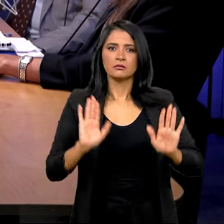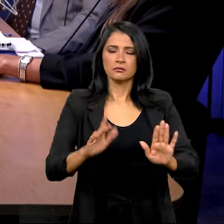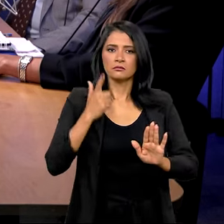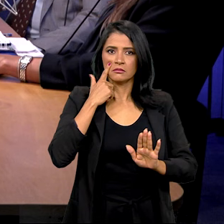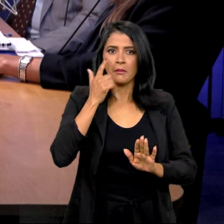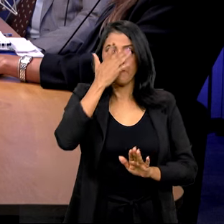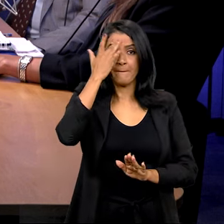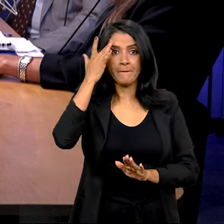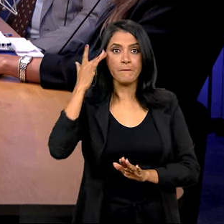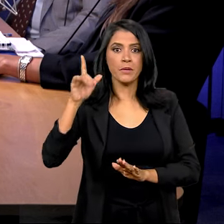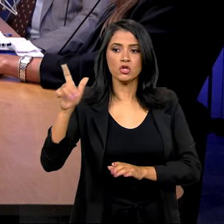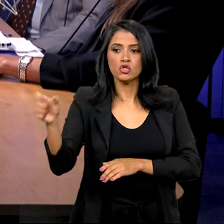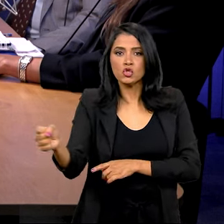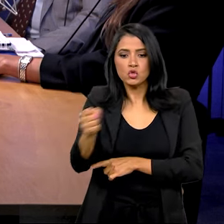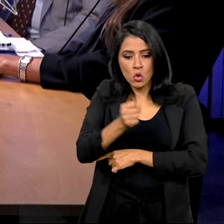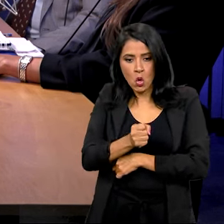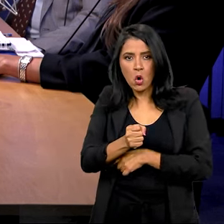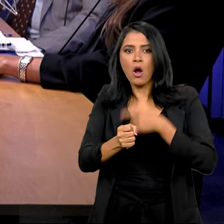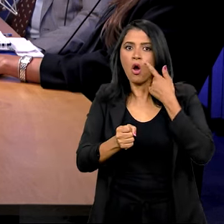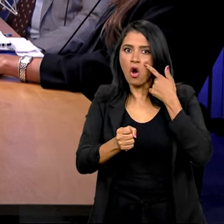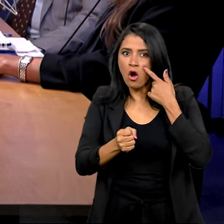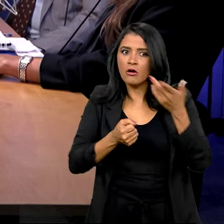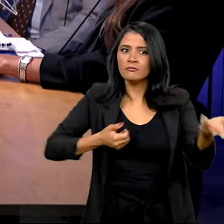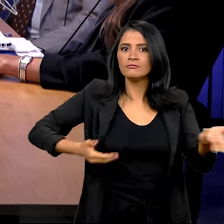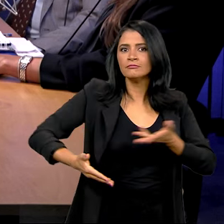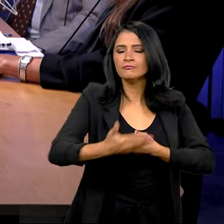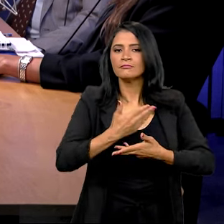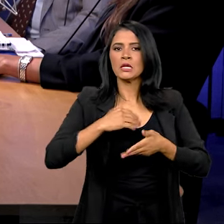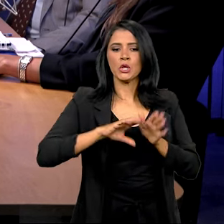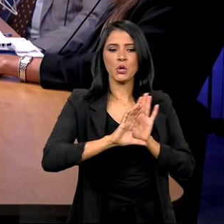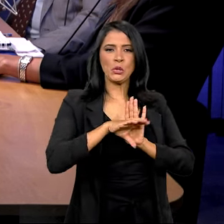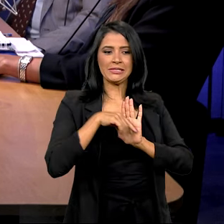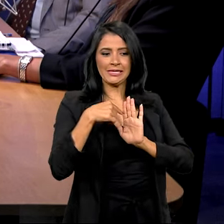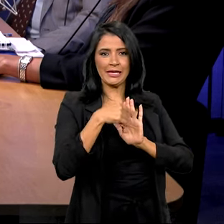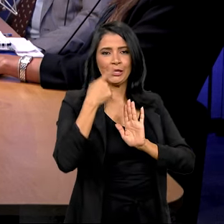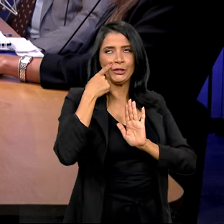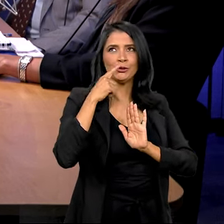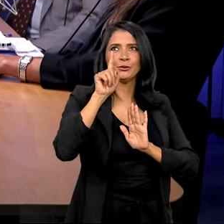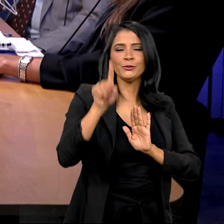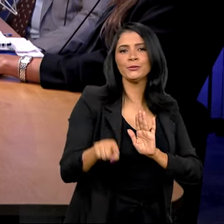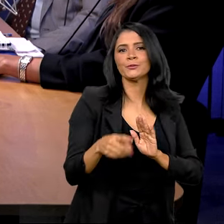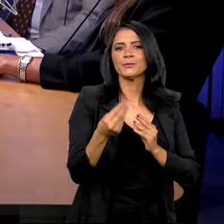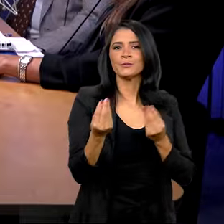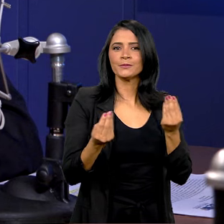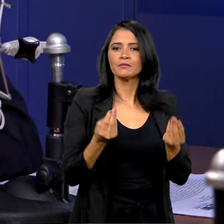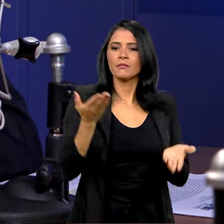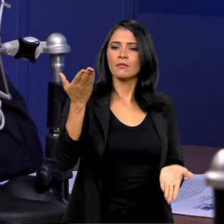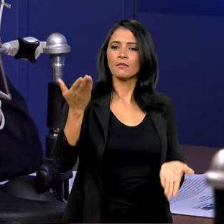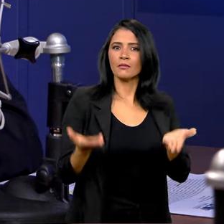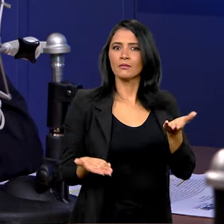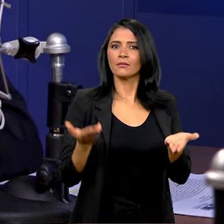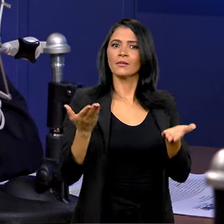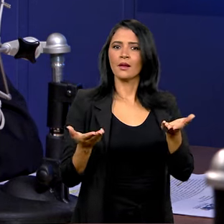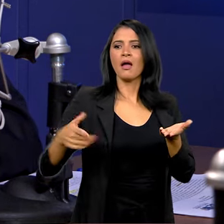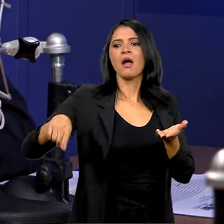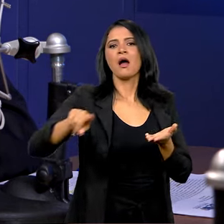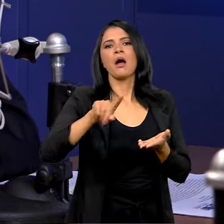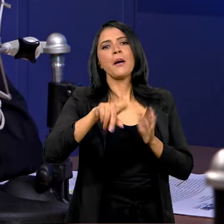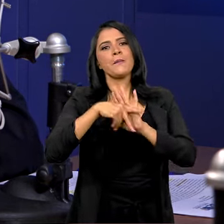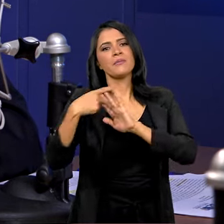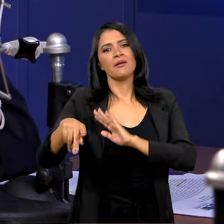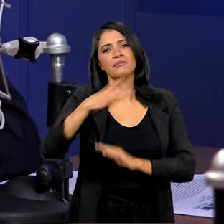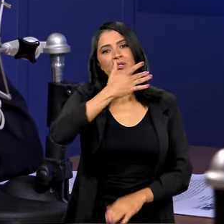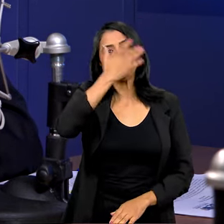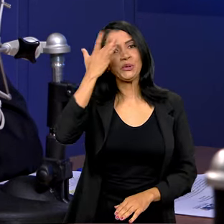trazendo as pessoas ampliando esse conceito de de Equilíbrio pras